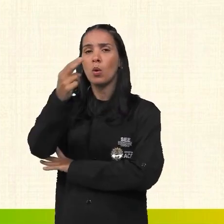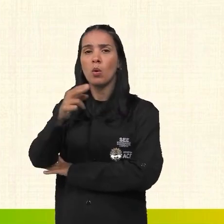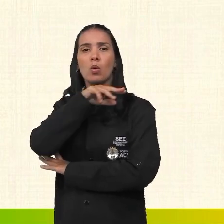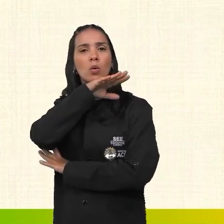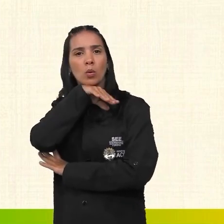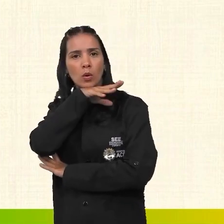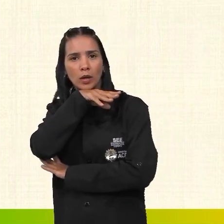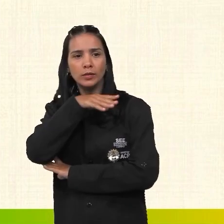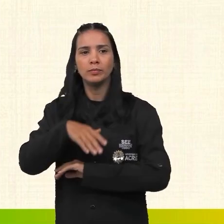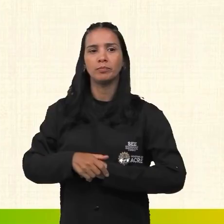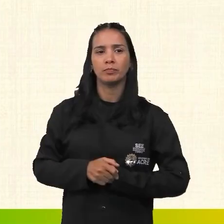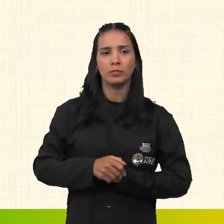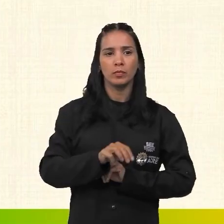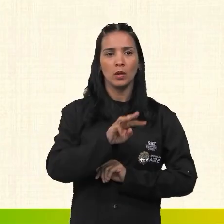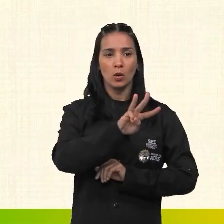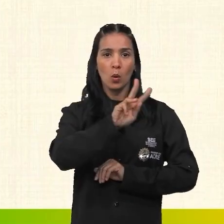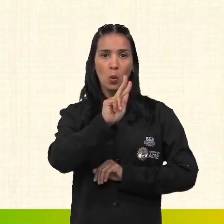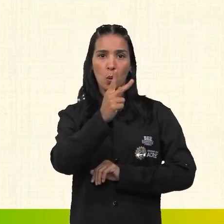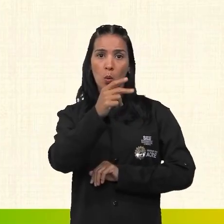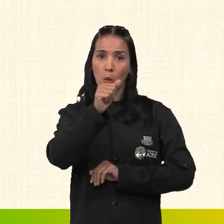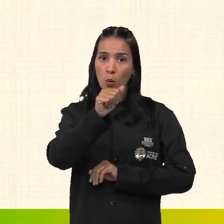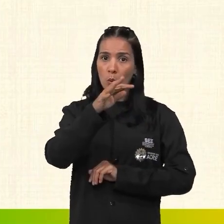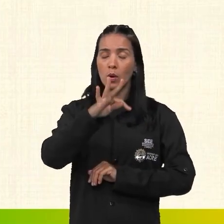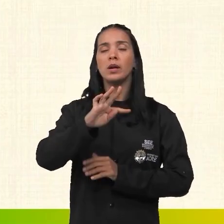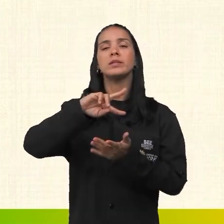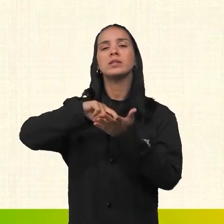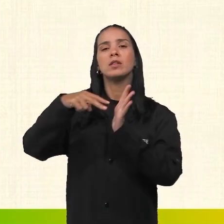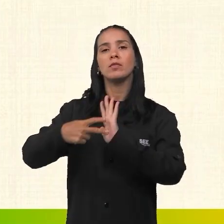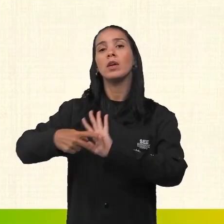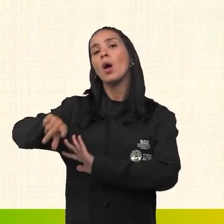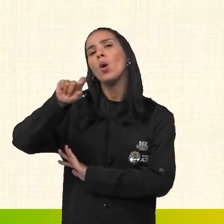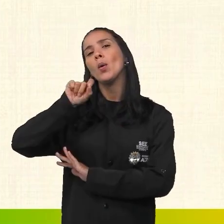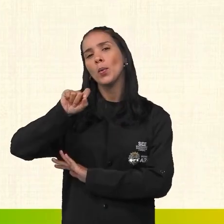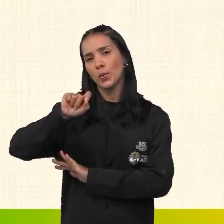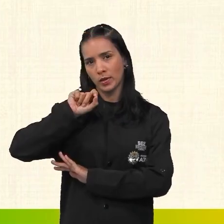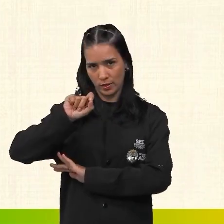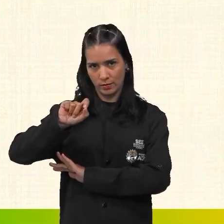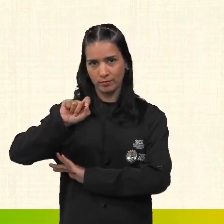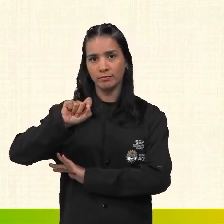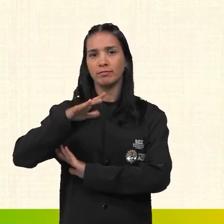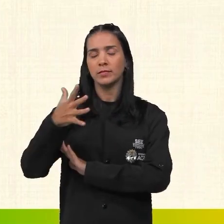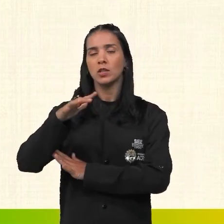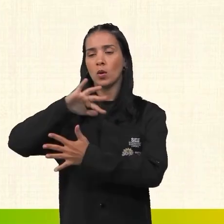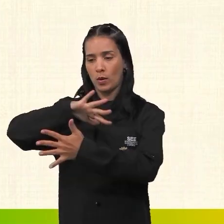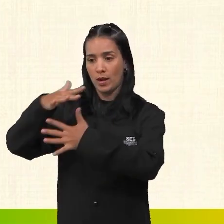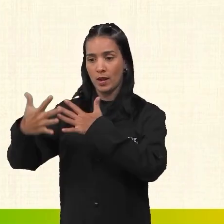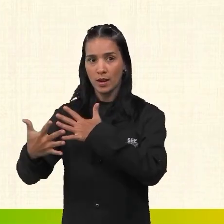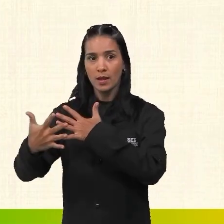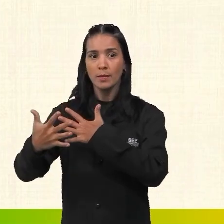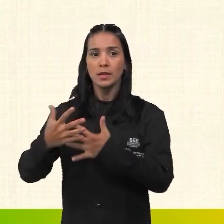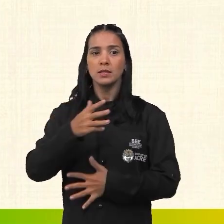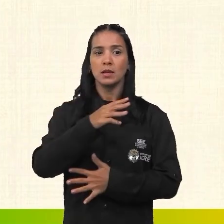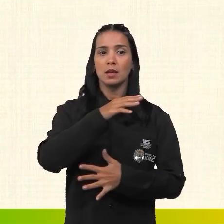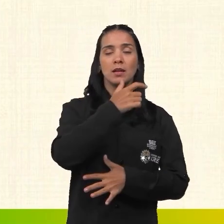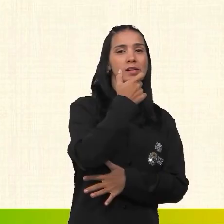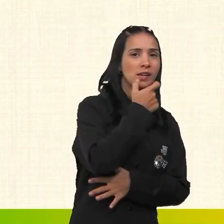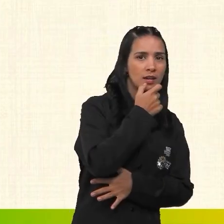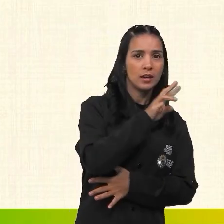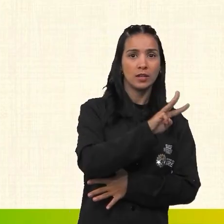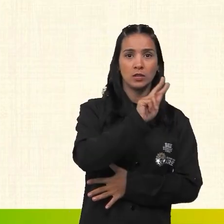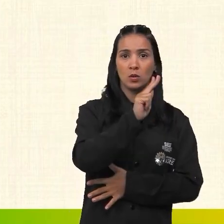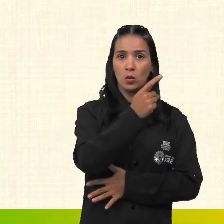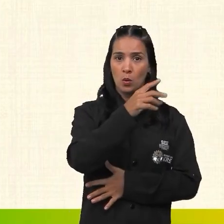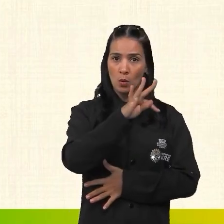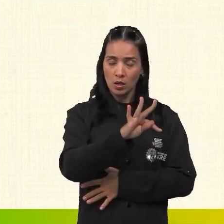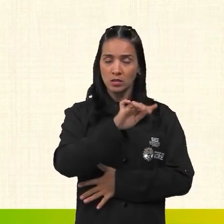what significa o que e você vai utilizar com objetos. Então, aqui ao redor da palavra what, você tem